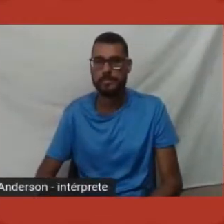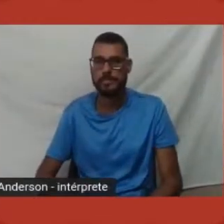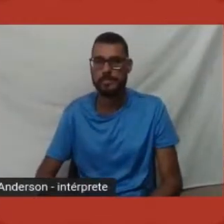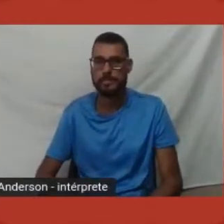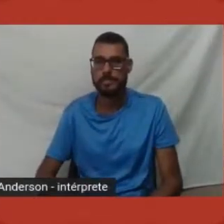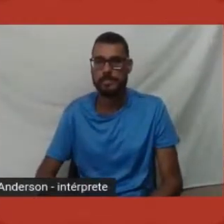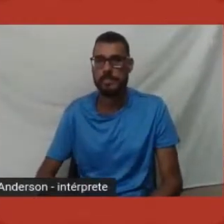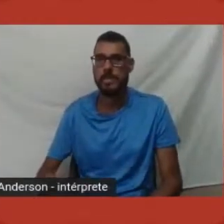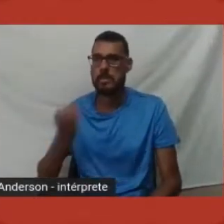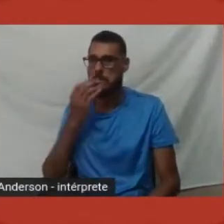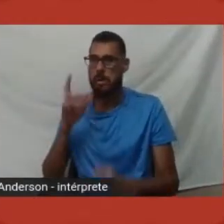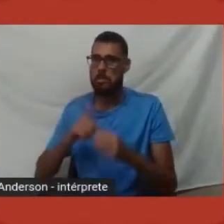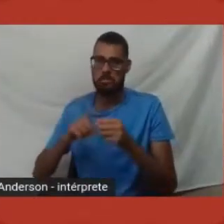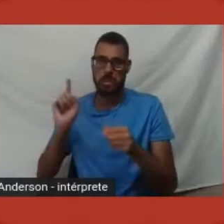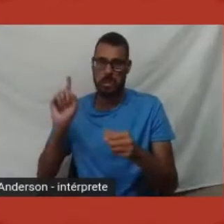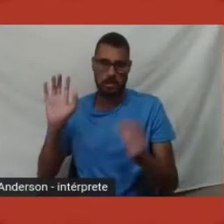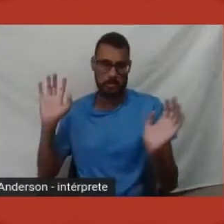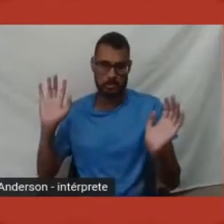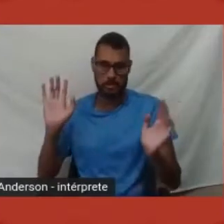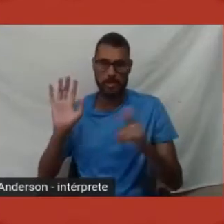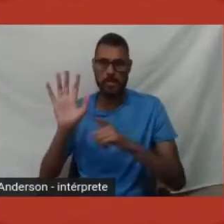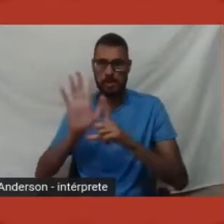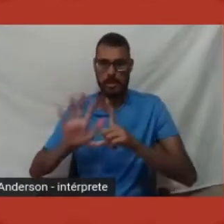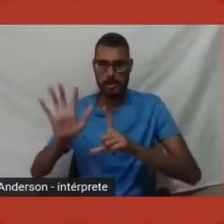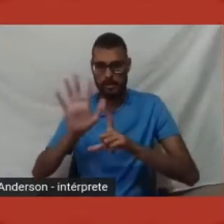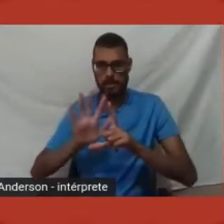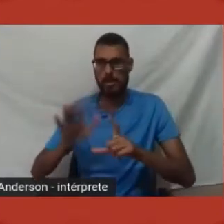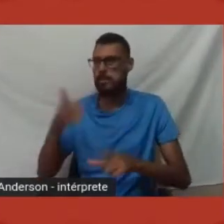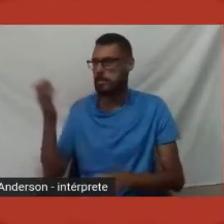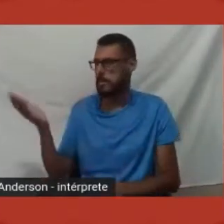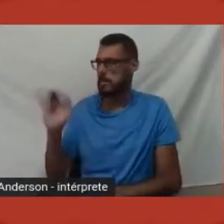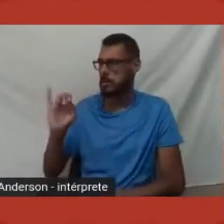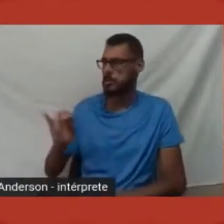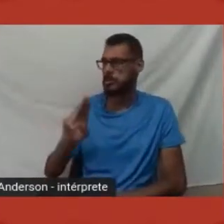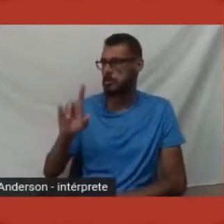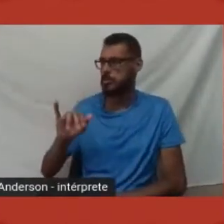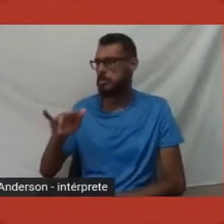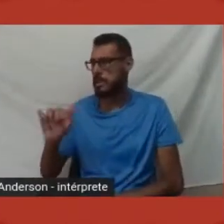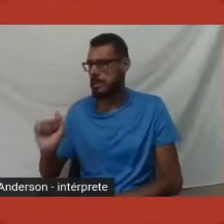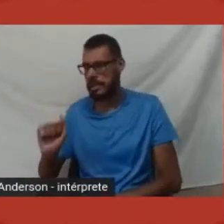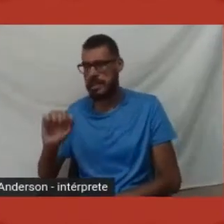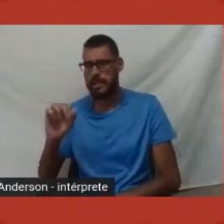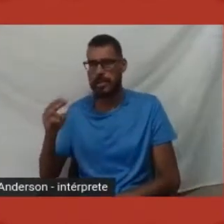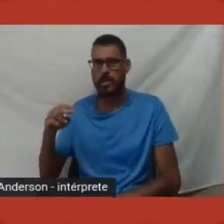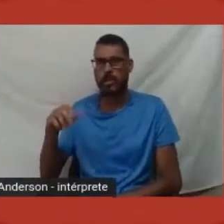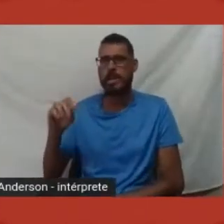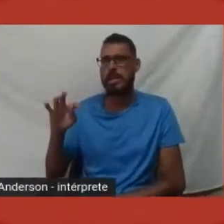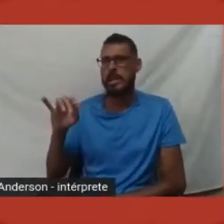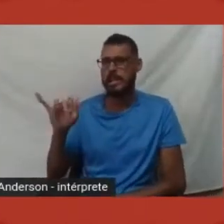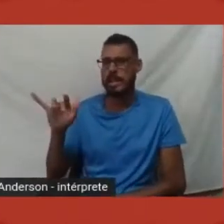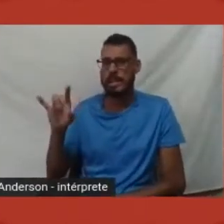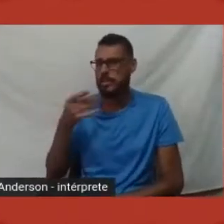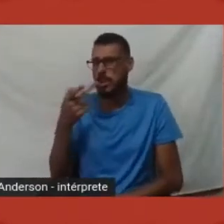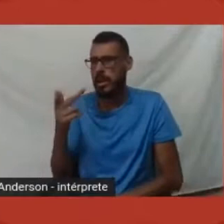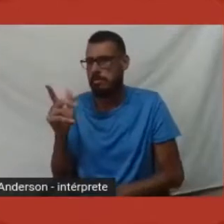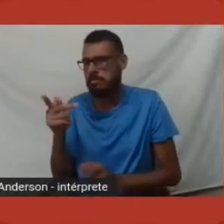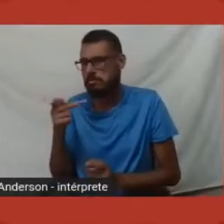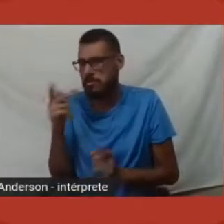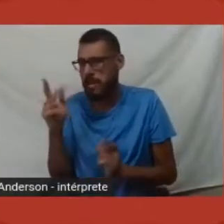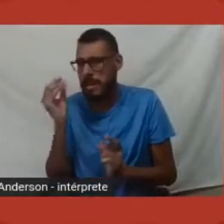Bom, saí da plataforma lá, então. Se a Juliana ou a Nataliana puder falar alguma coisa, só para a gente testar, por favor.